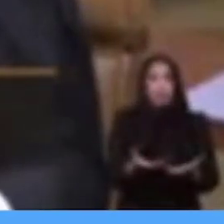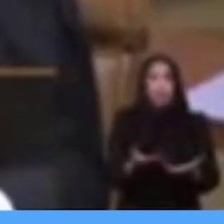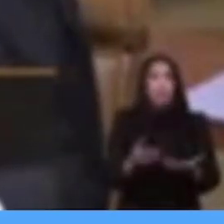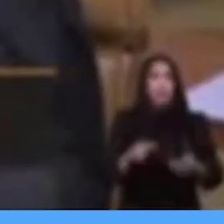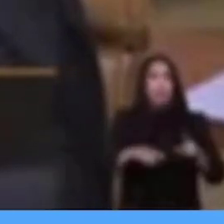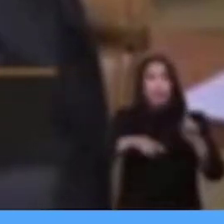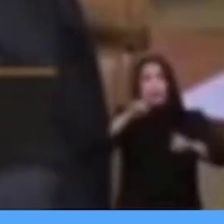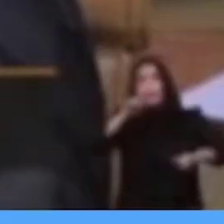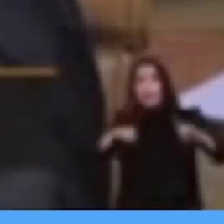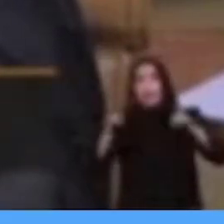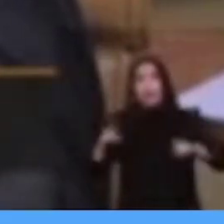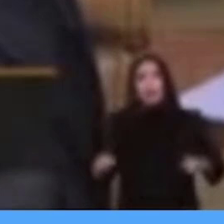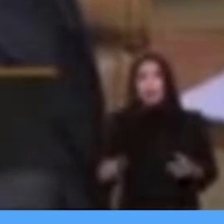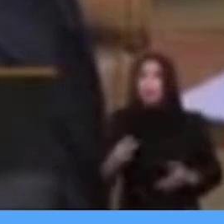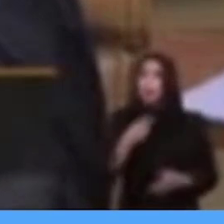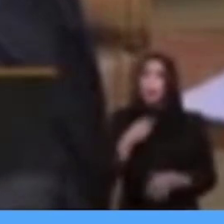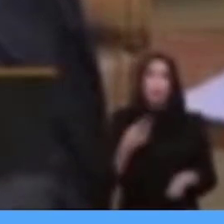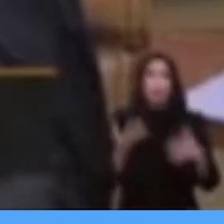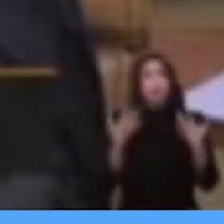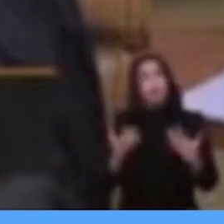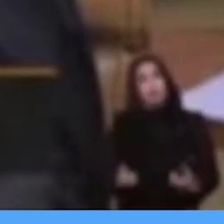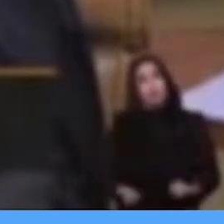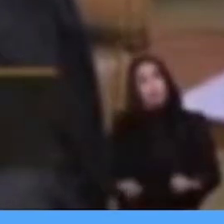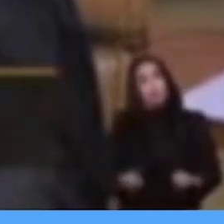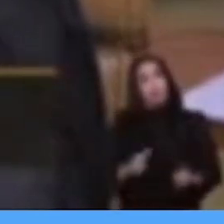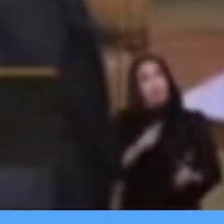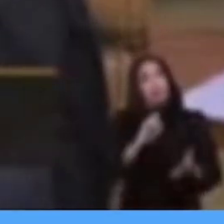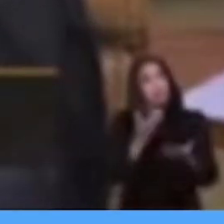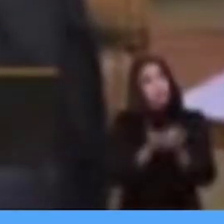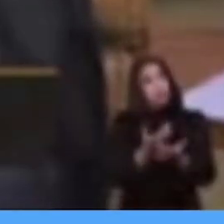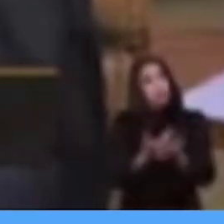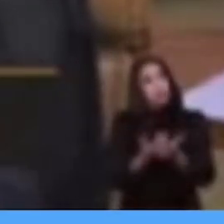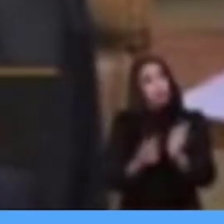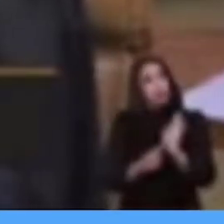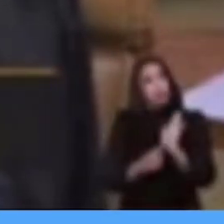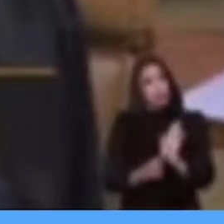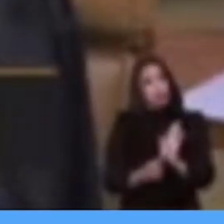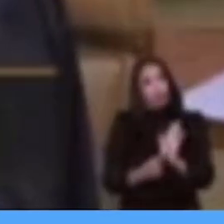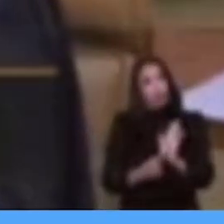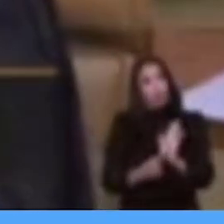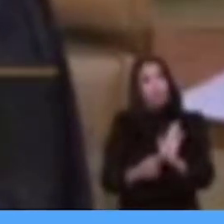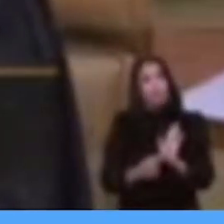isso. O estudo ainda aponta